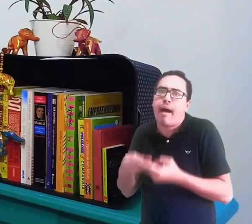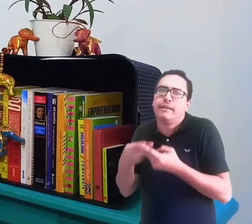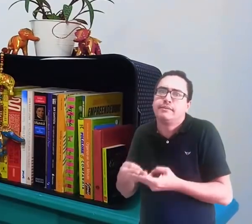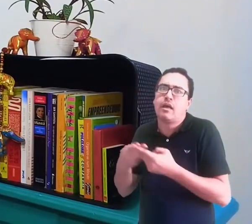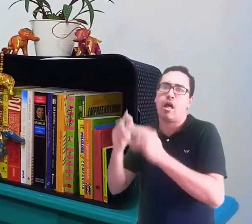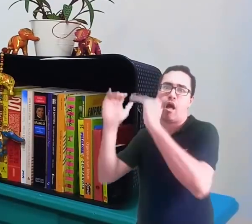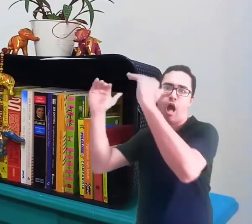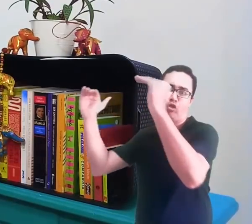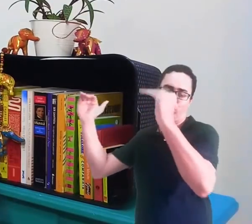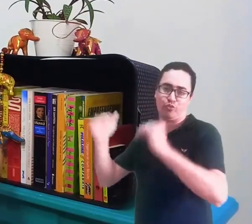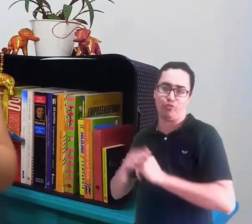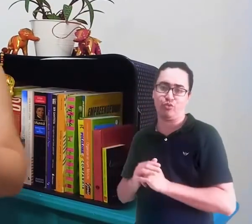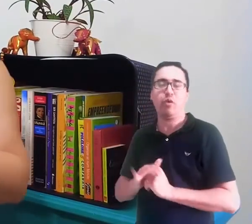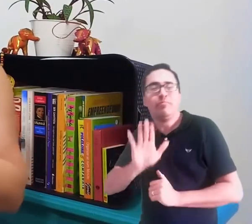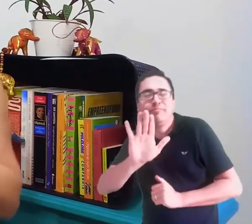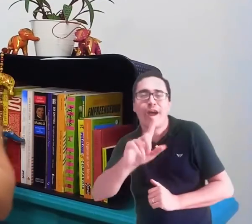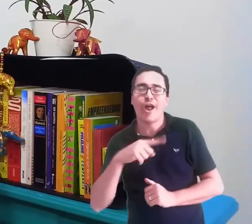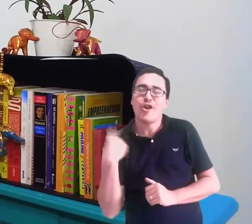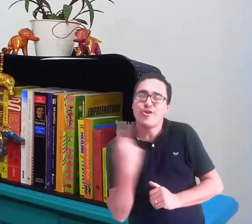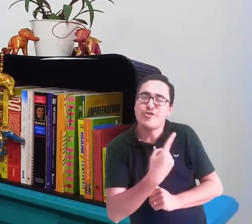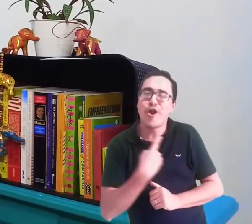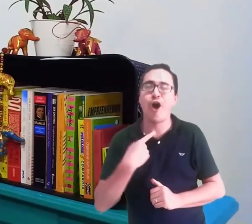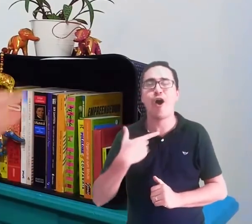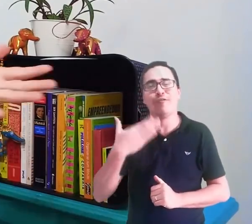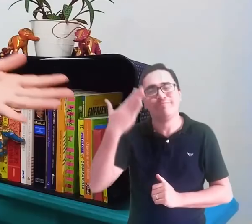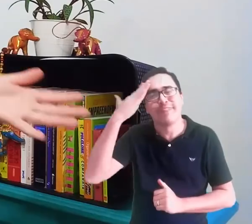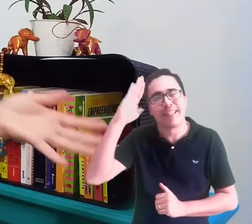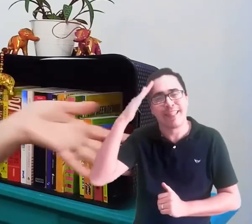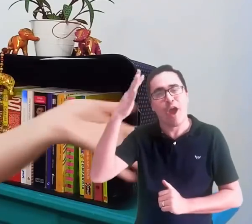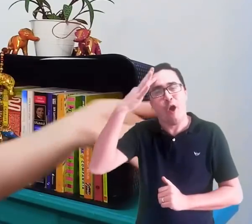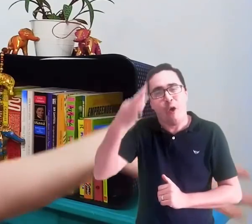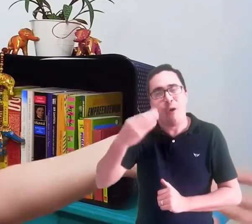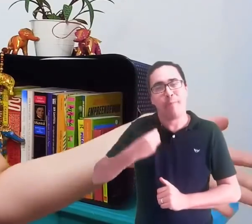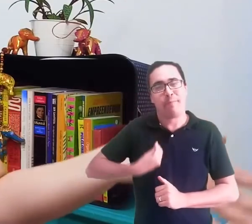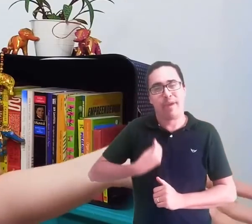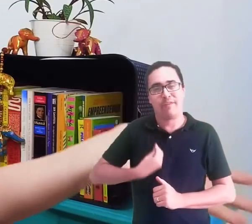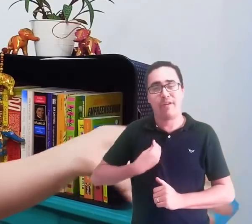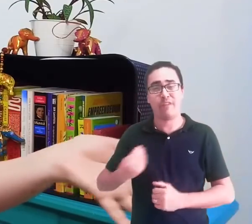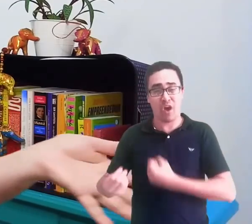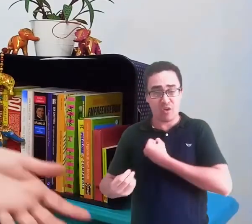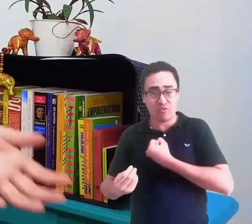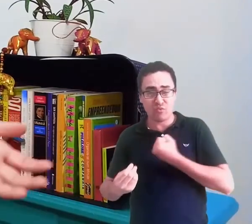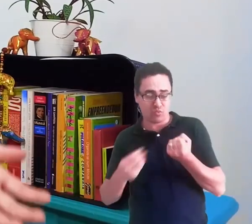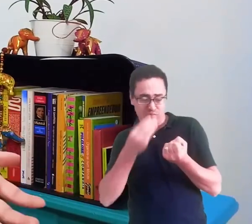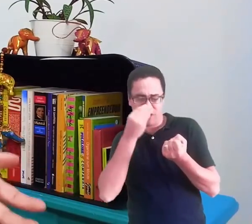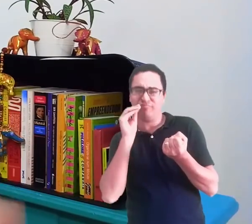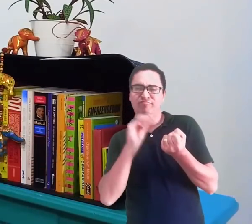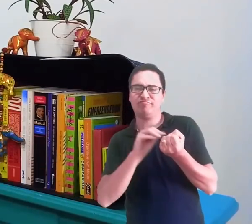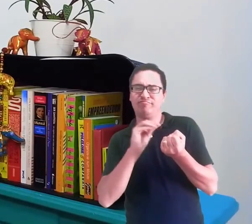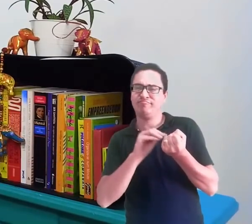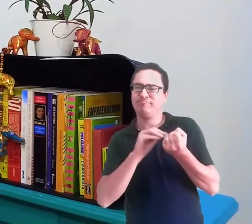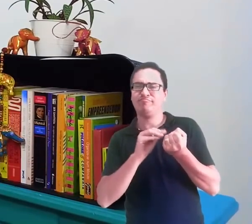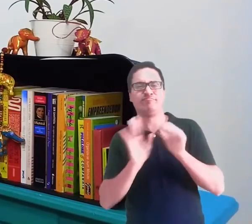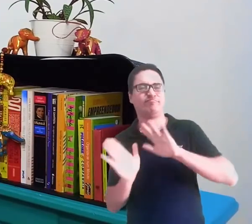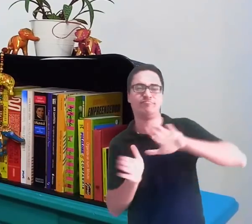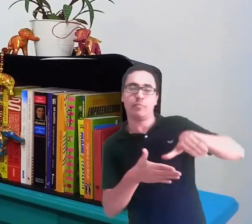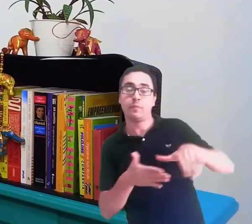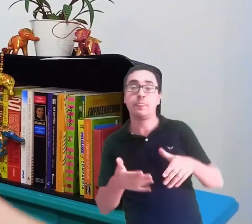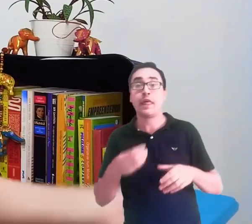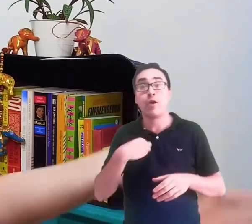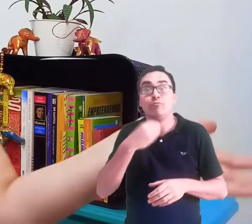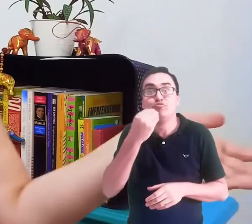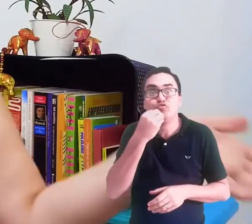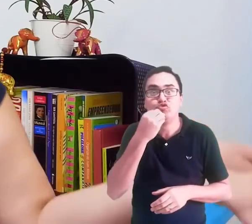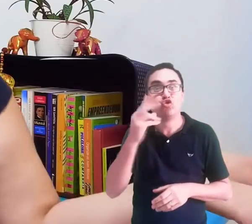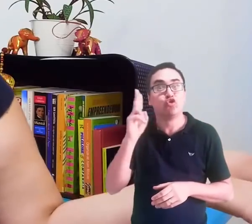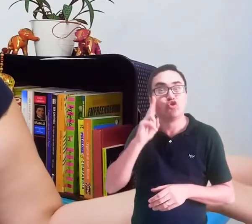Mas a verdade é que nós que compreendemos a vida estamos pouco ligando para os números. Gostaria de começar essa história à maneira